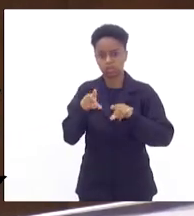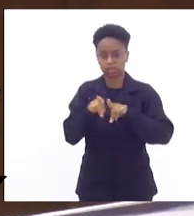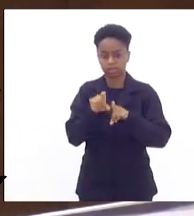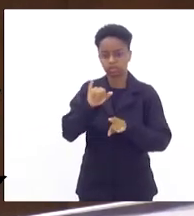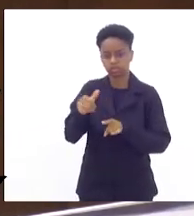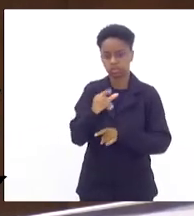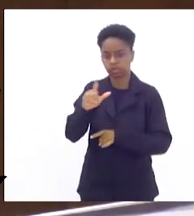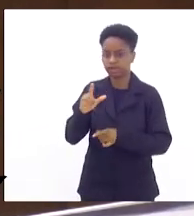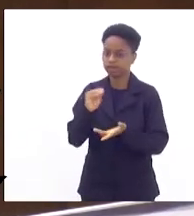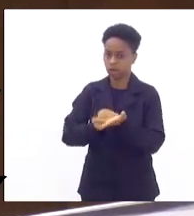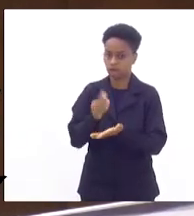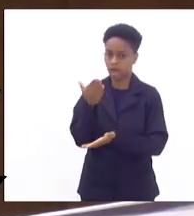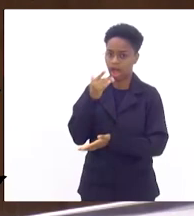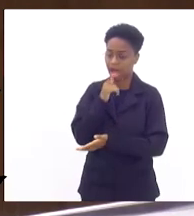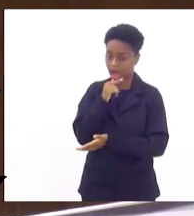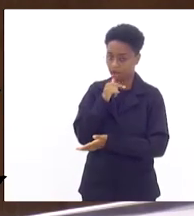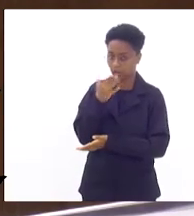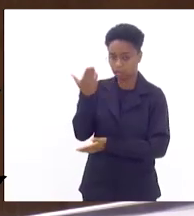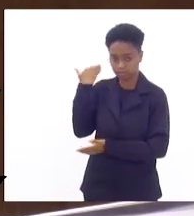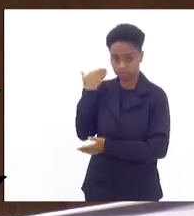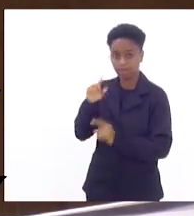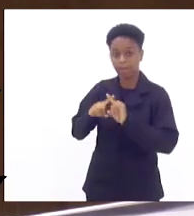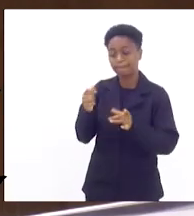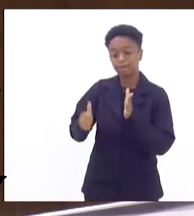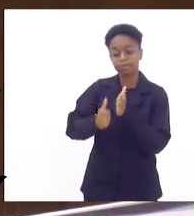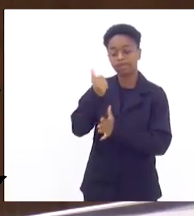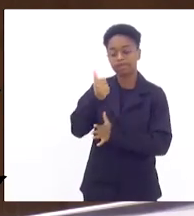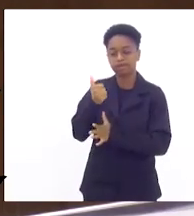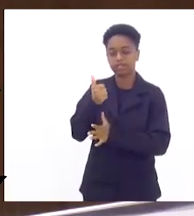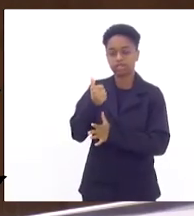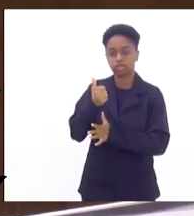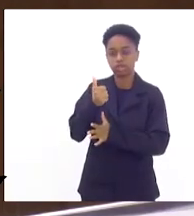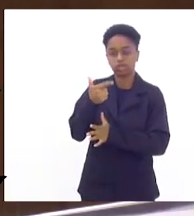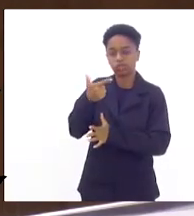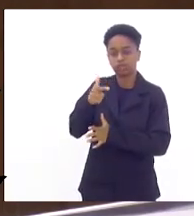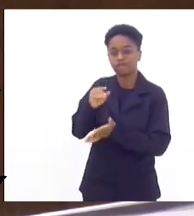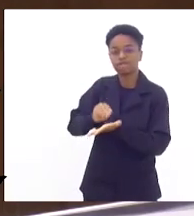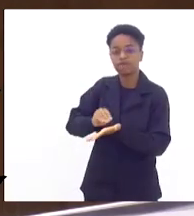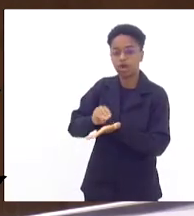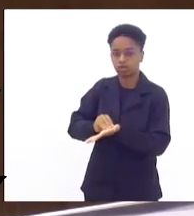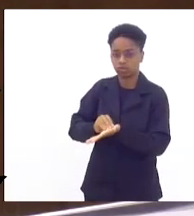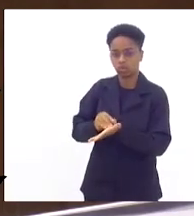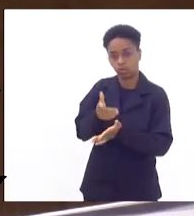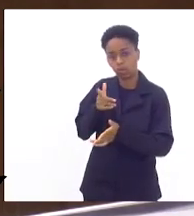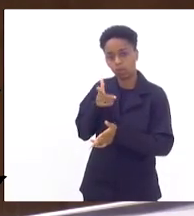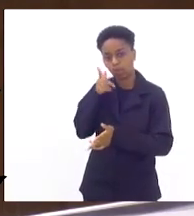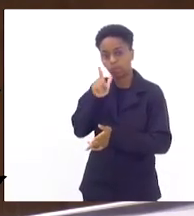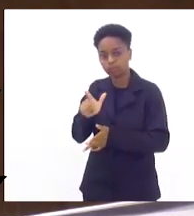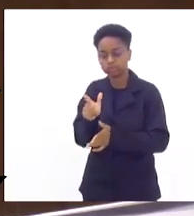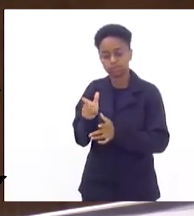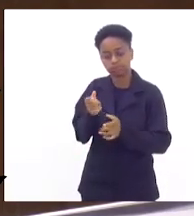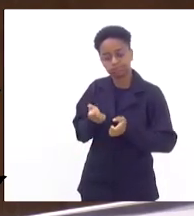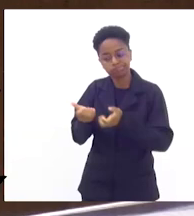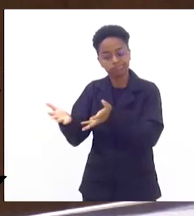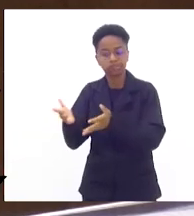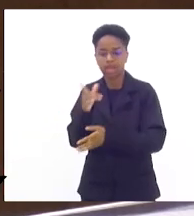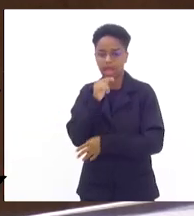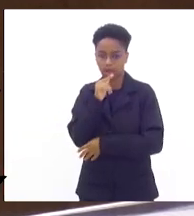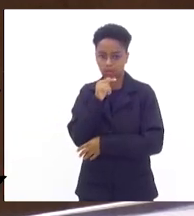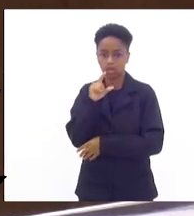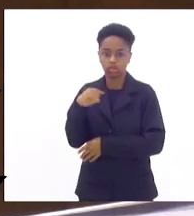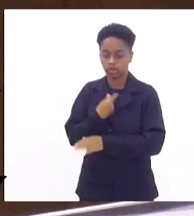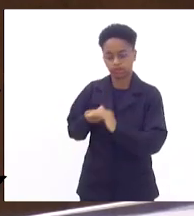faltava definitivamente água. E nesse primeiro ano, é o primeiro ano que a região não tem falta d'água. Nós fizemos investimento, inclusive fora do plano